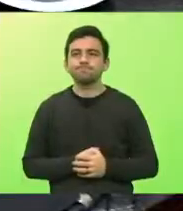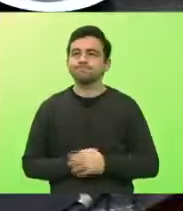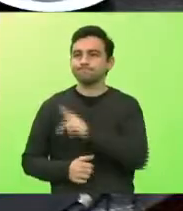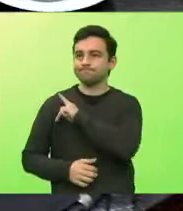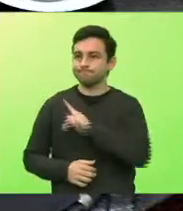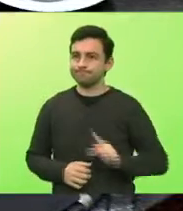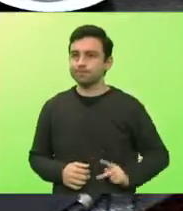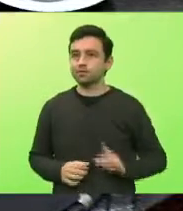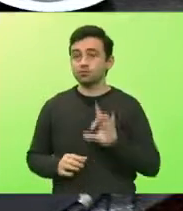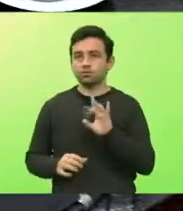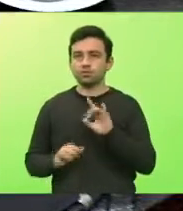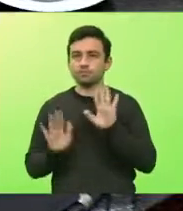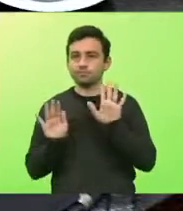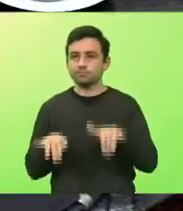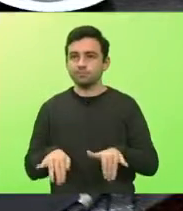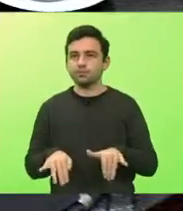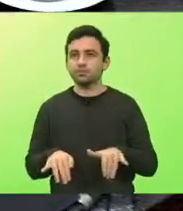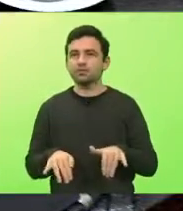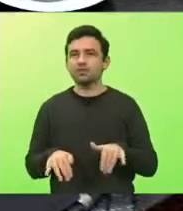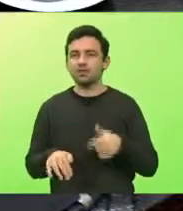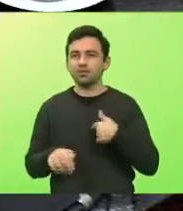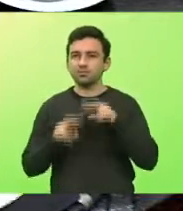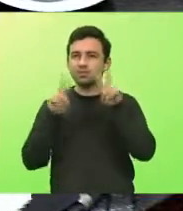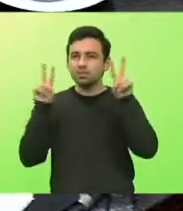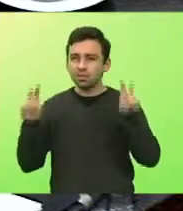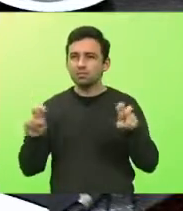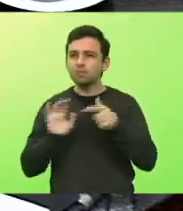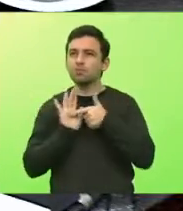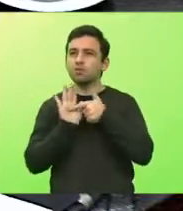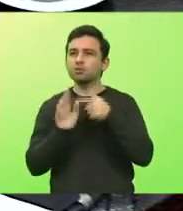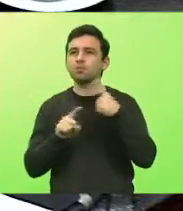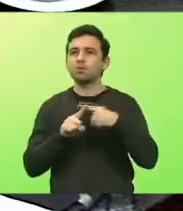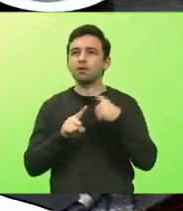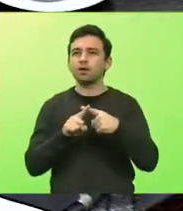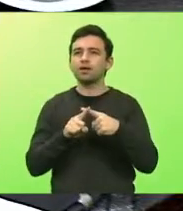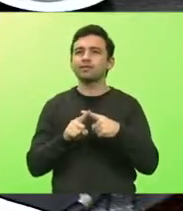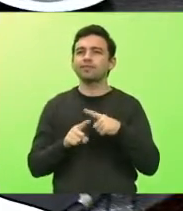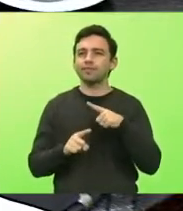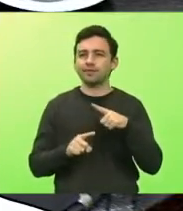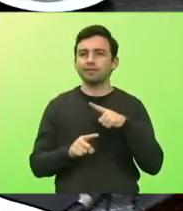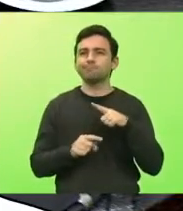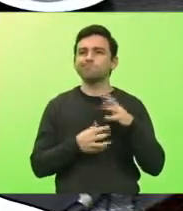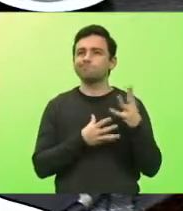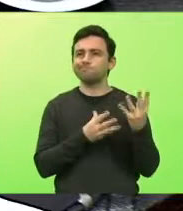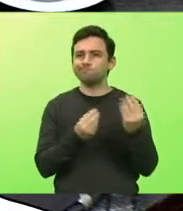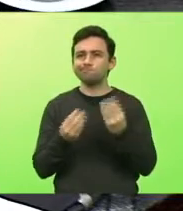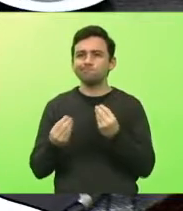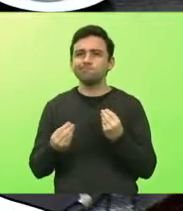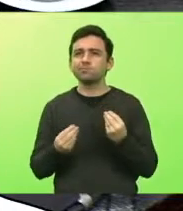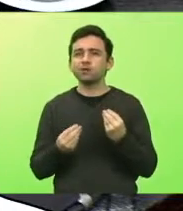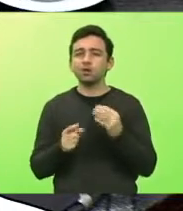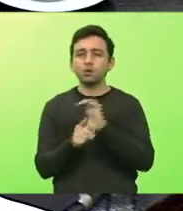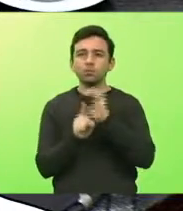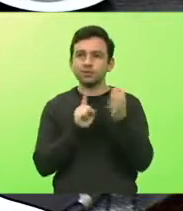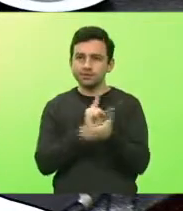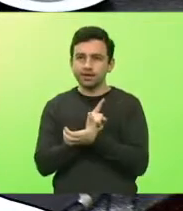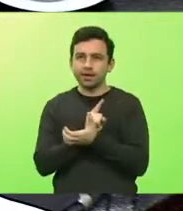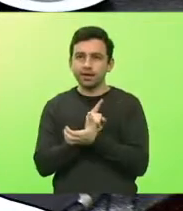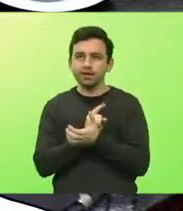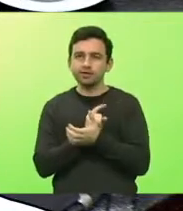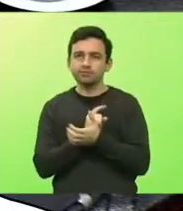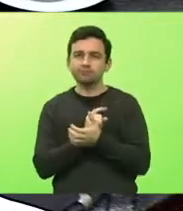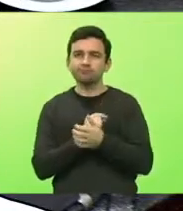para encerrar, eu trouxe esse assunto especialmente porque nós temos visto em muitos momentos a comunidade cristã,